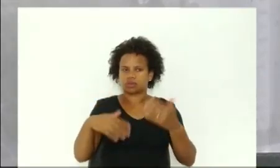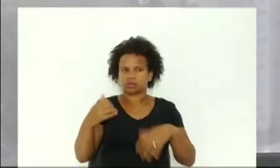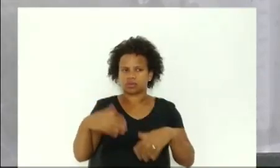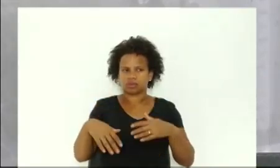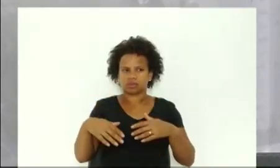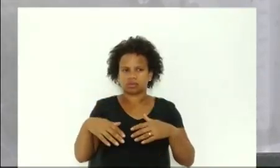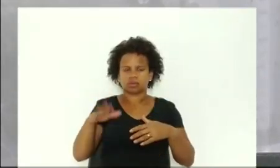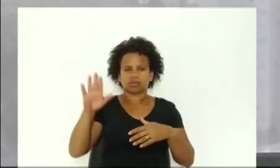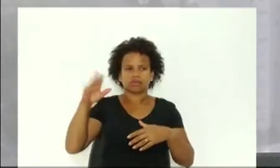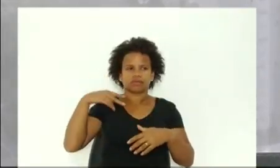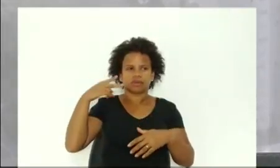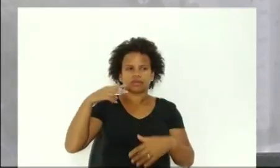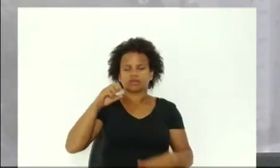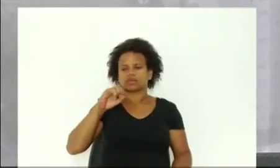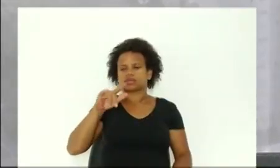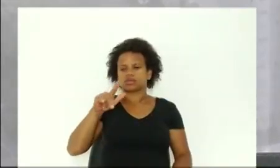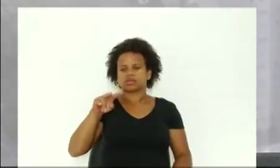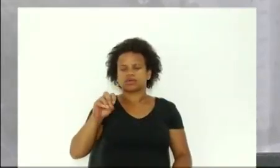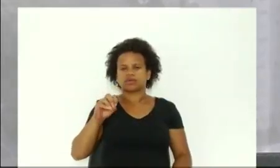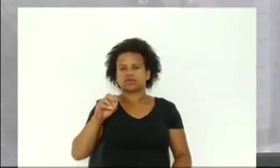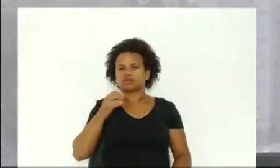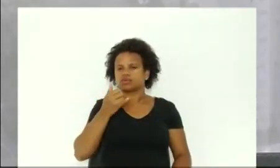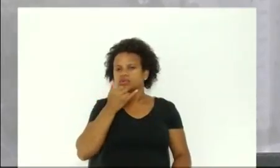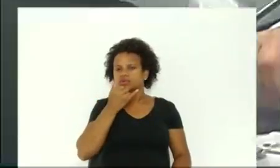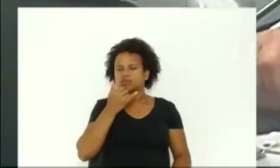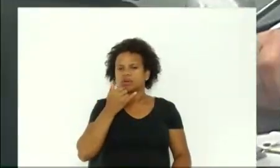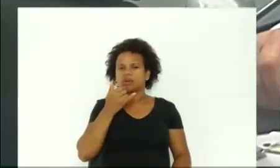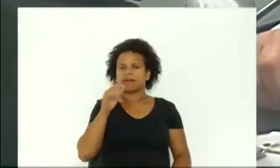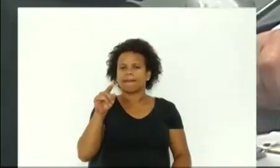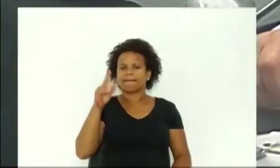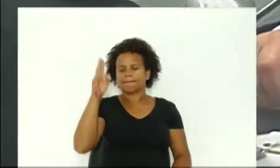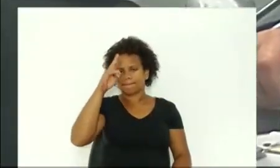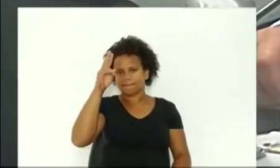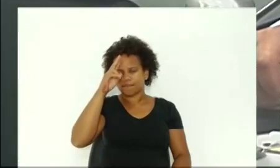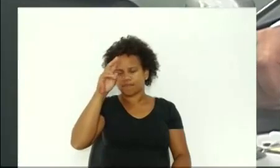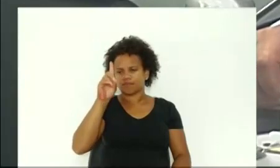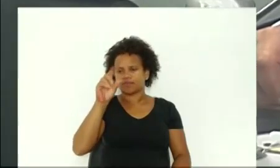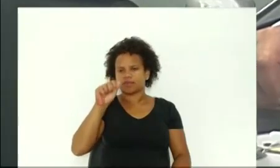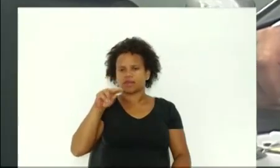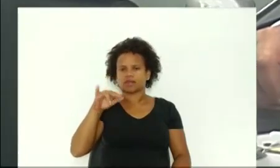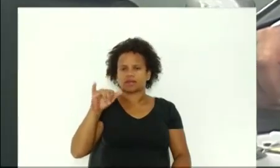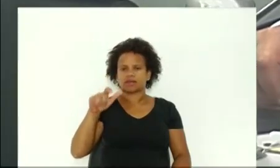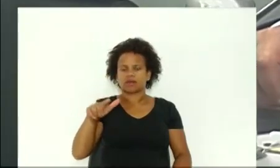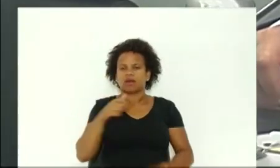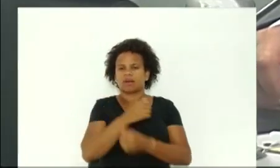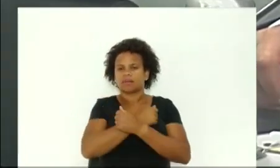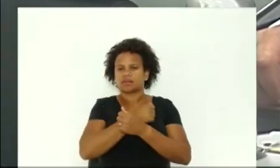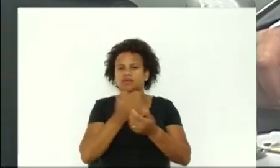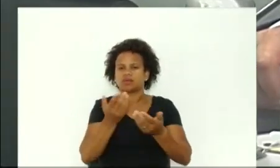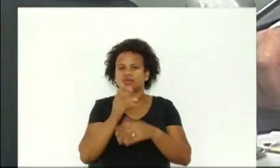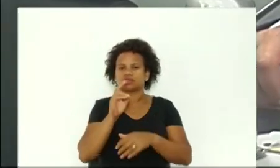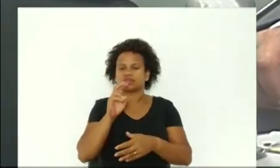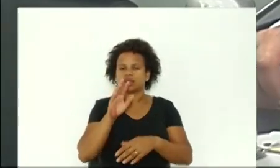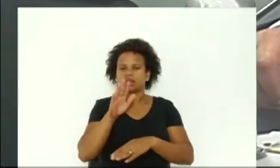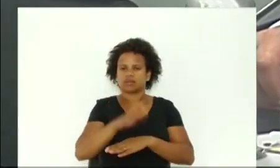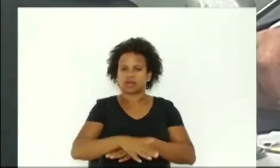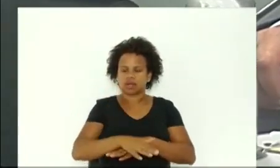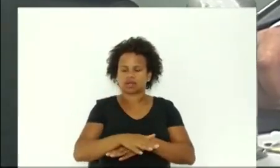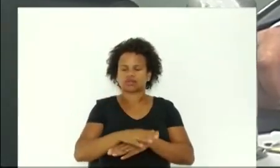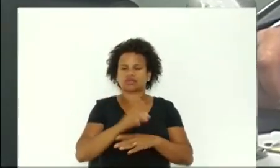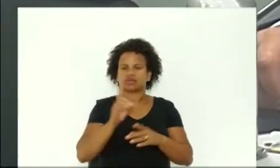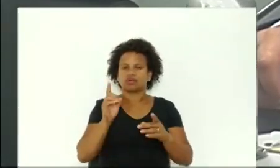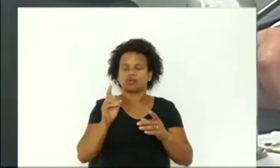Vereador Silvio, desculpa, Marcelo, você lembrou bem o Daniel, um abraço para o Daniel. Hoje à tarde eu estive lá com o Daniel, levando empresários que